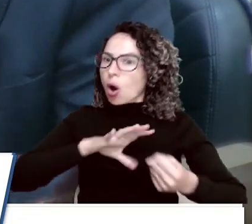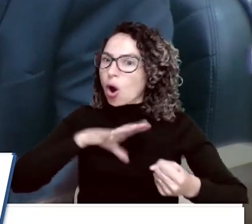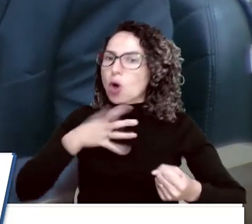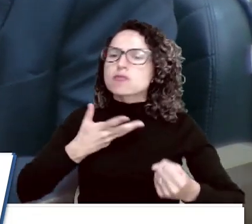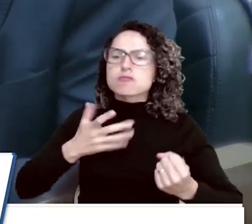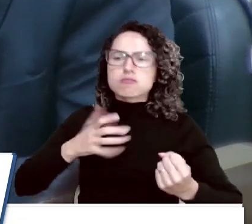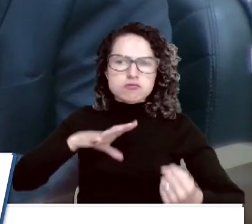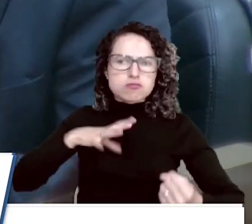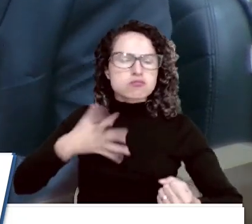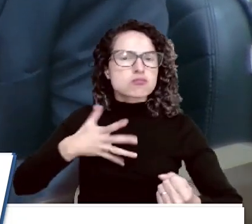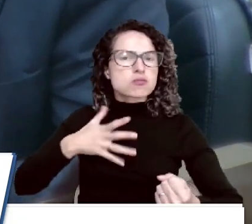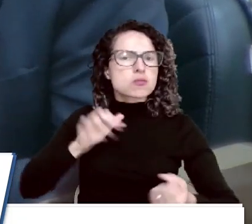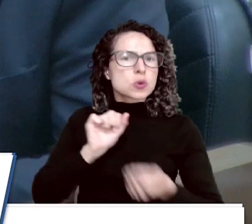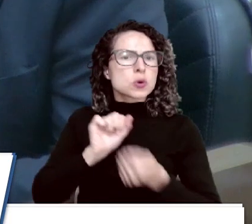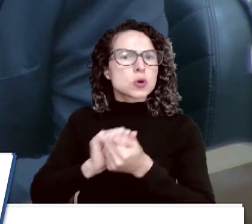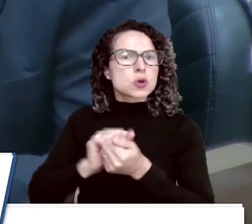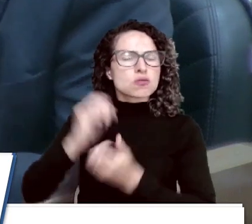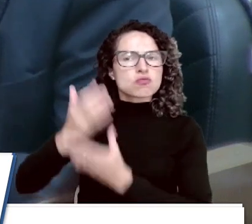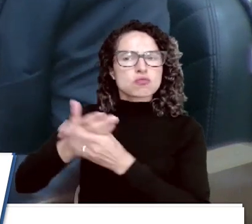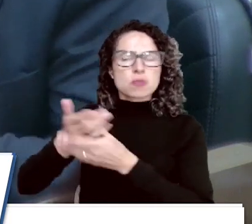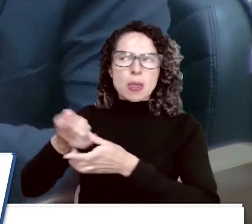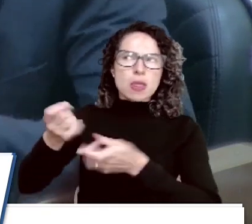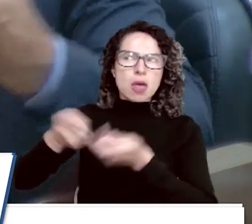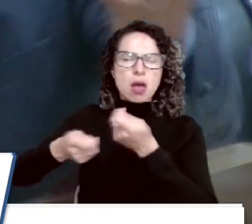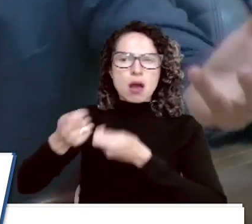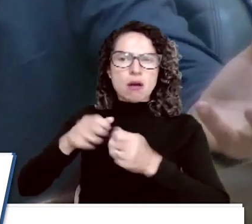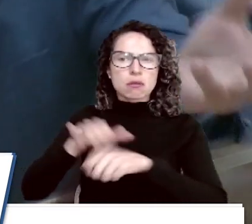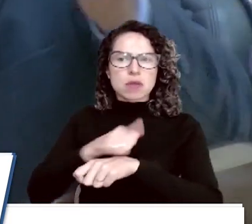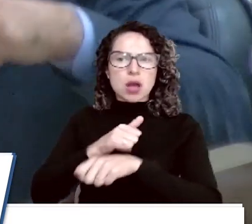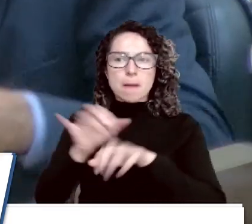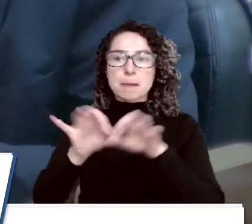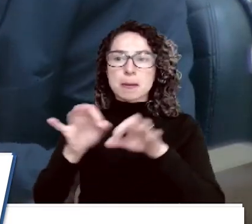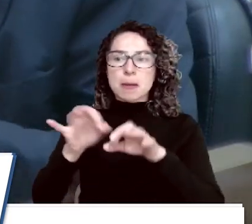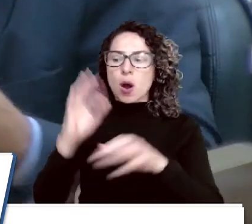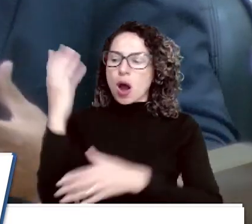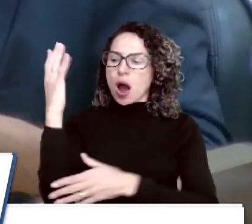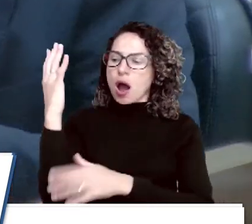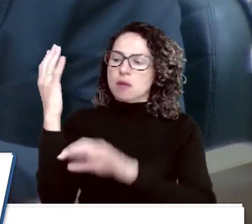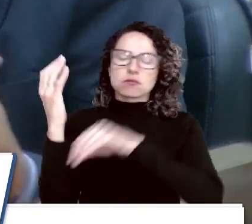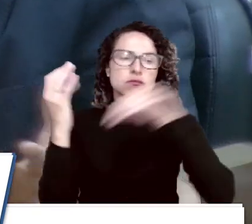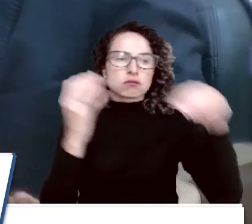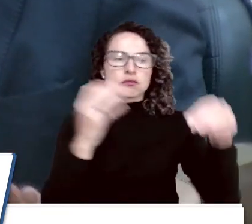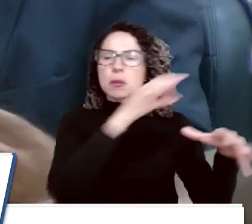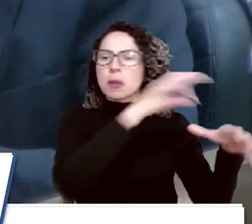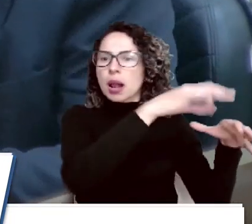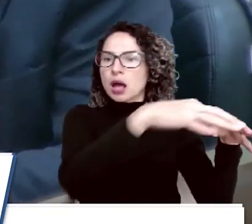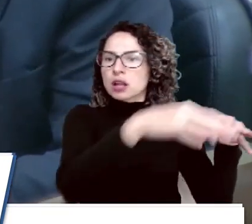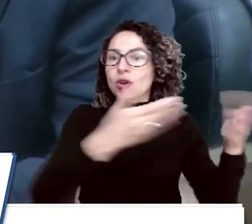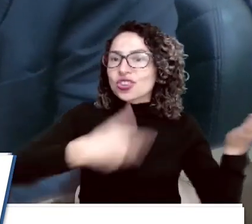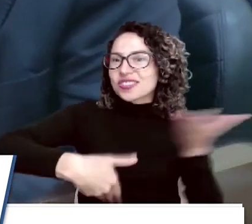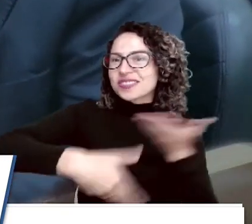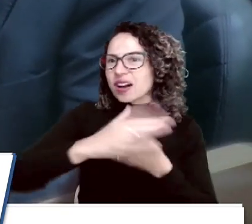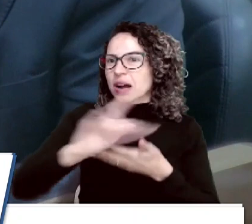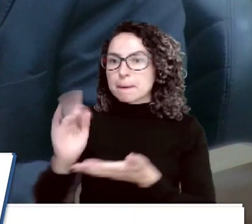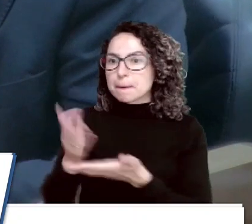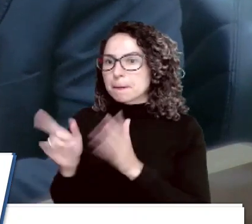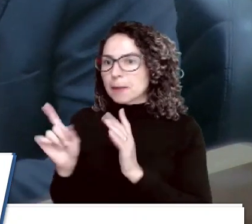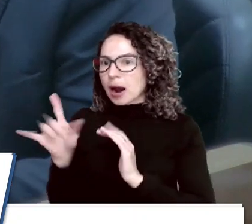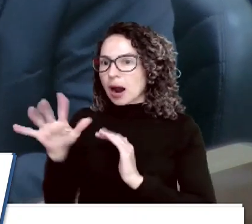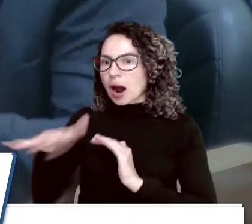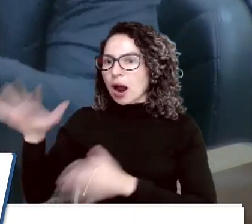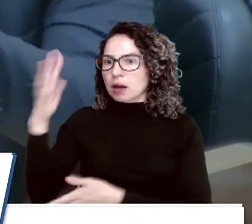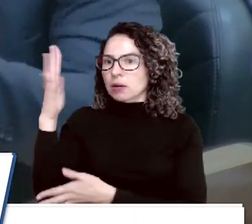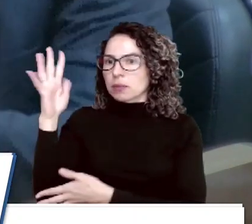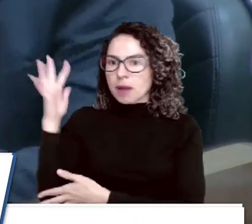cima, promotoria, negociou, fez o um plantio em outra área para recuperar, para não ter perda na questão do meio